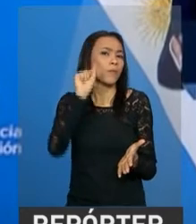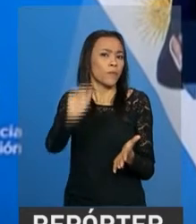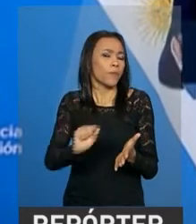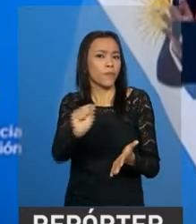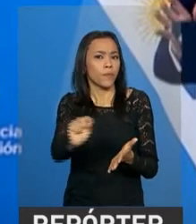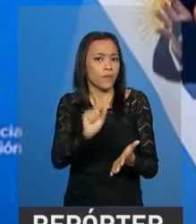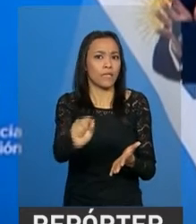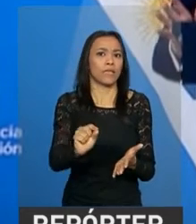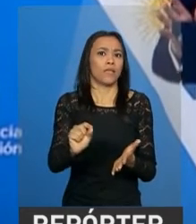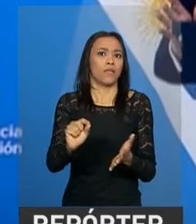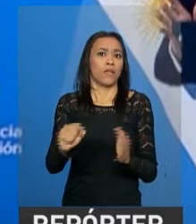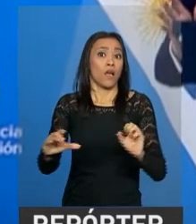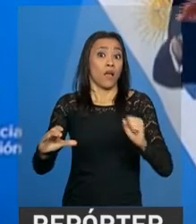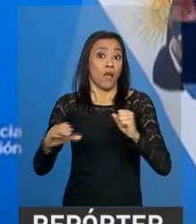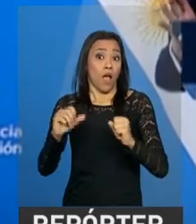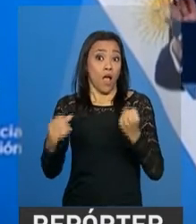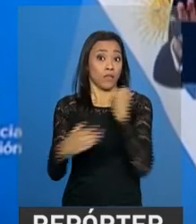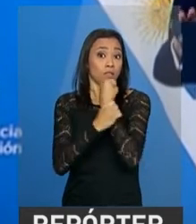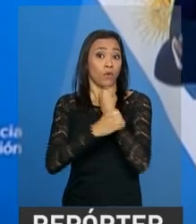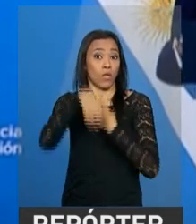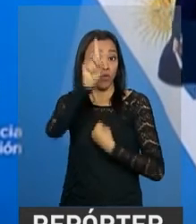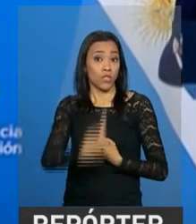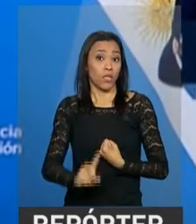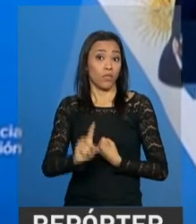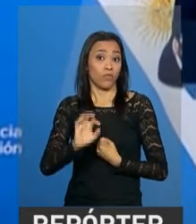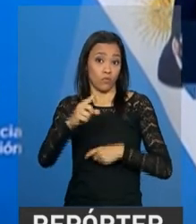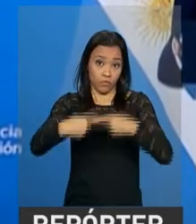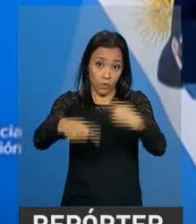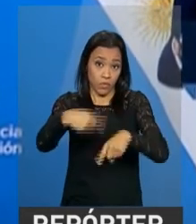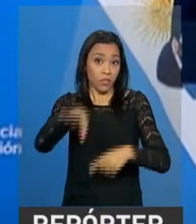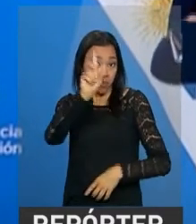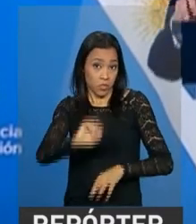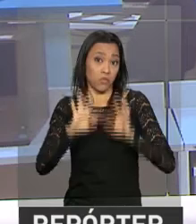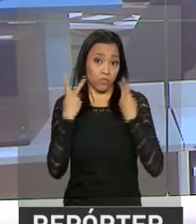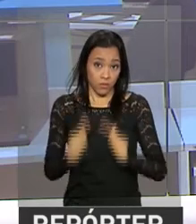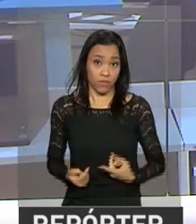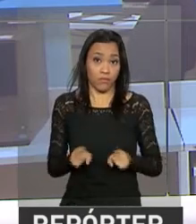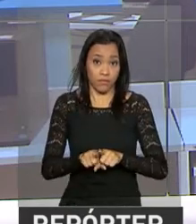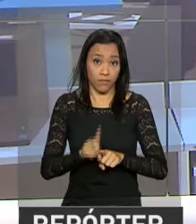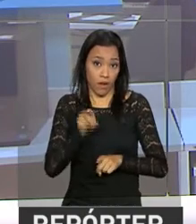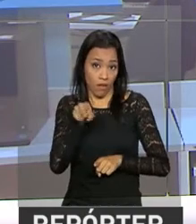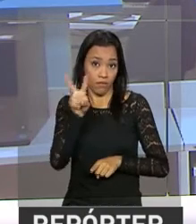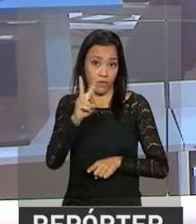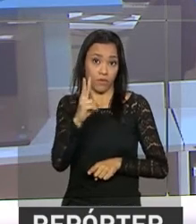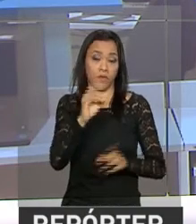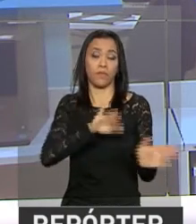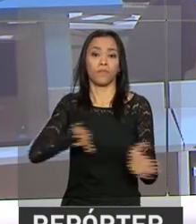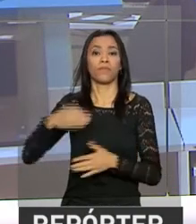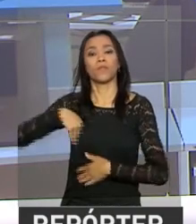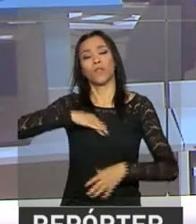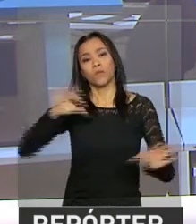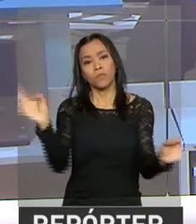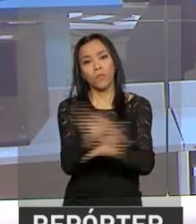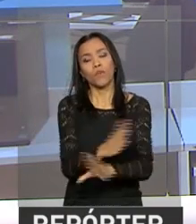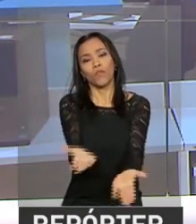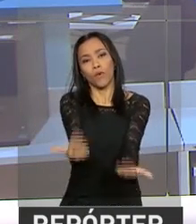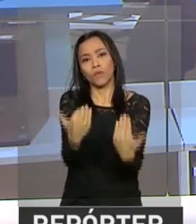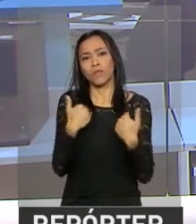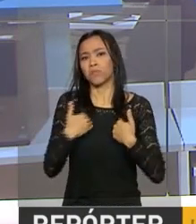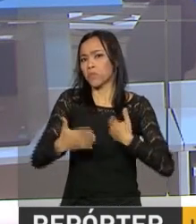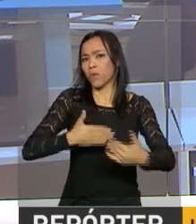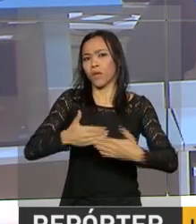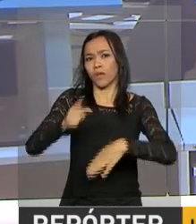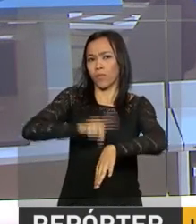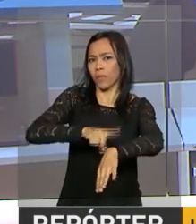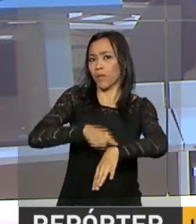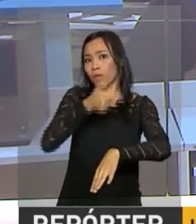preservação dos direitos políticos e dos direitos humanos na Venezuela. E nós ficamos por aqui. Voltamos a qualquer momento